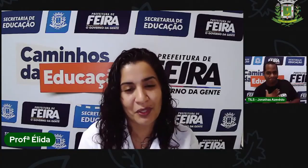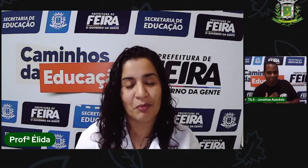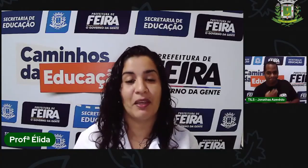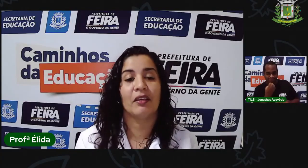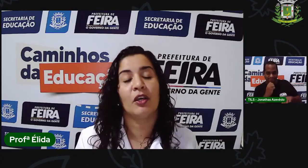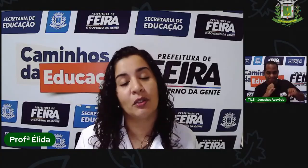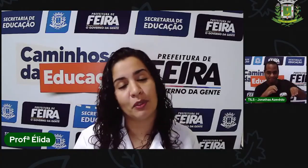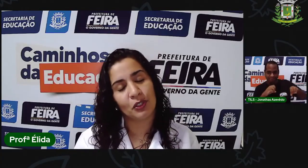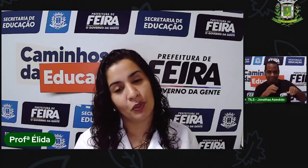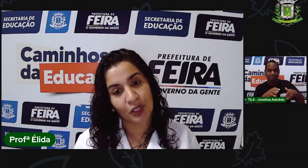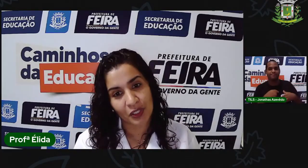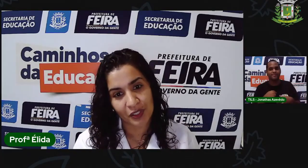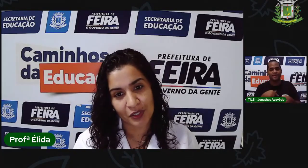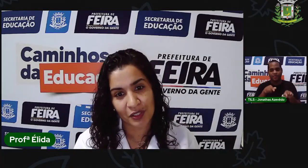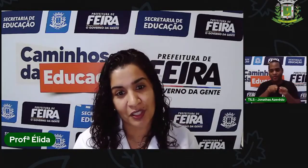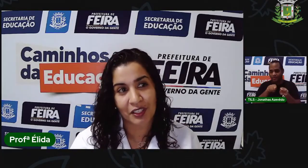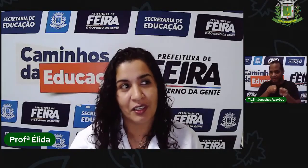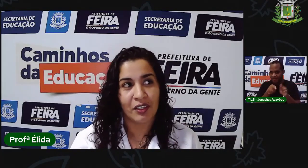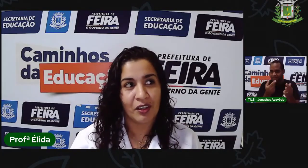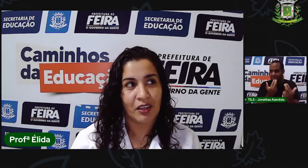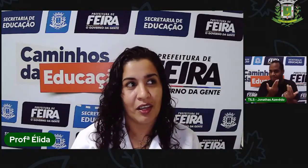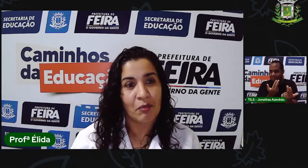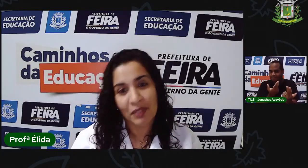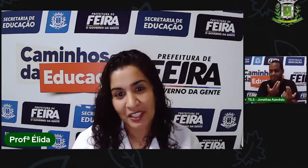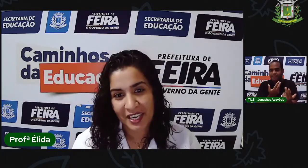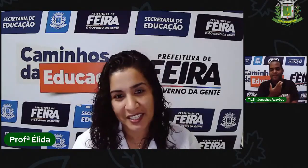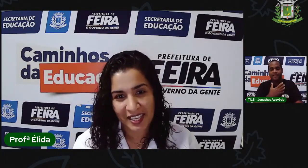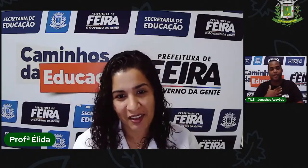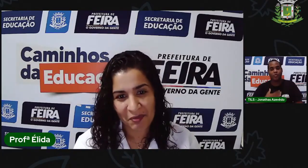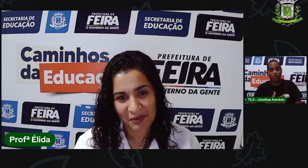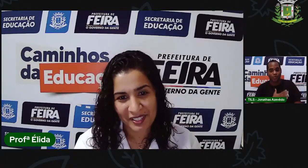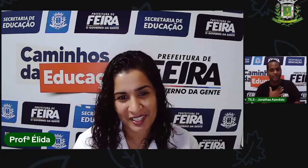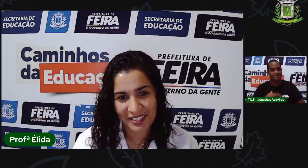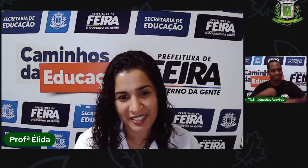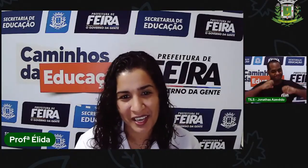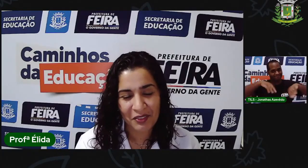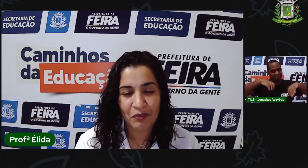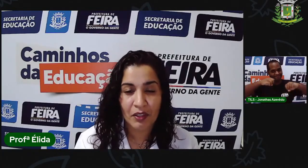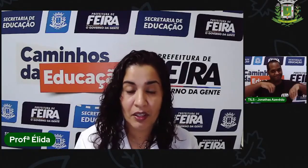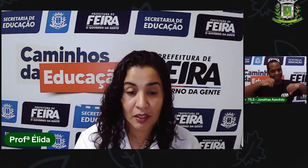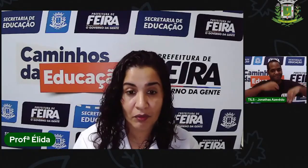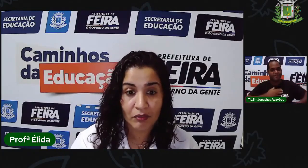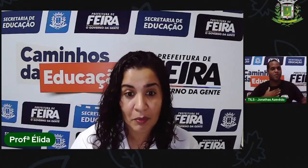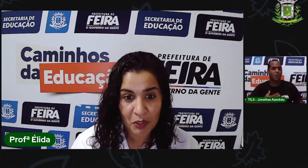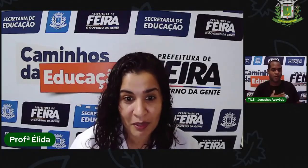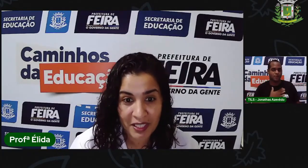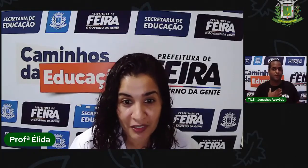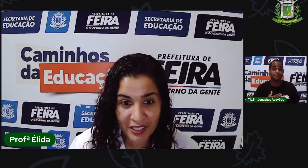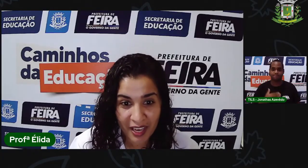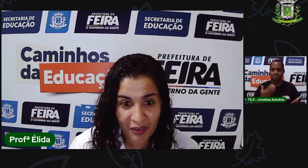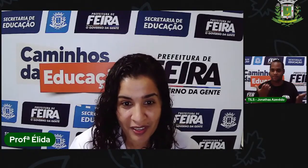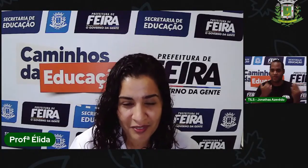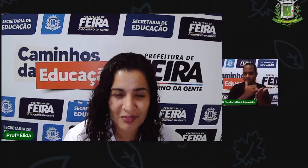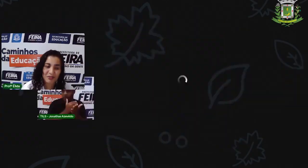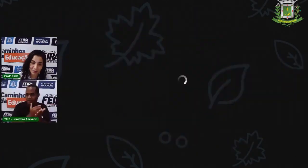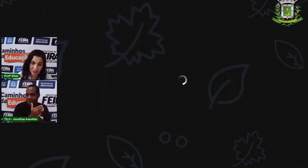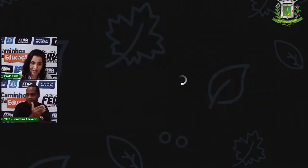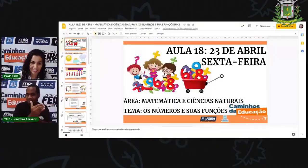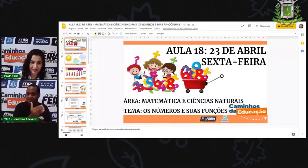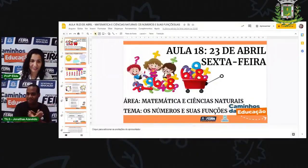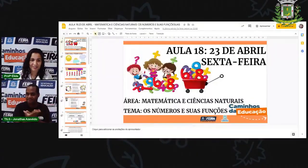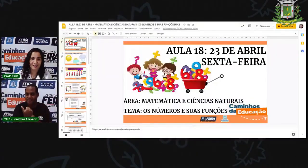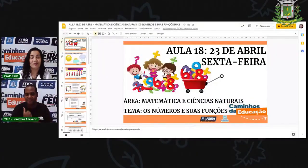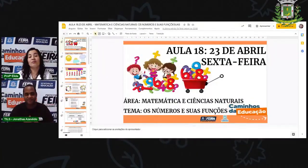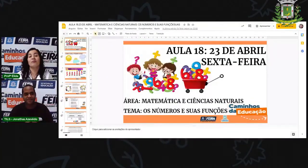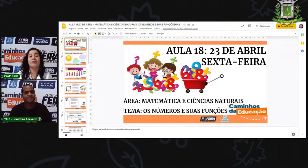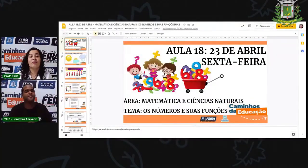Muito bem! Eu também estou gostando de ministrar essa aula para vocês, certo? Então, vamos começar a nossa aula? Vamos